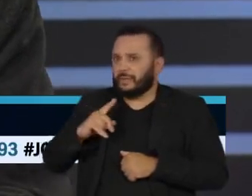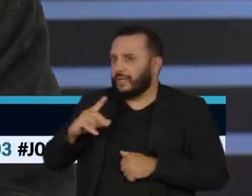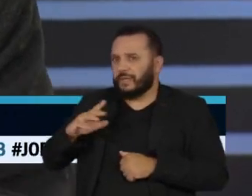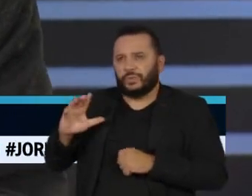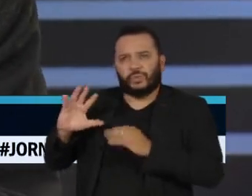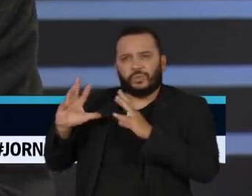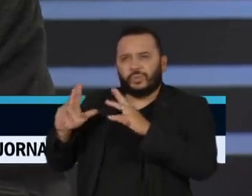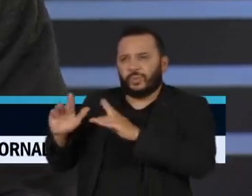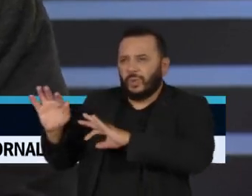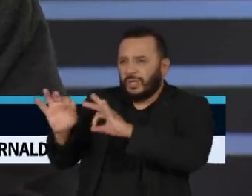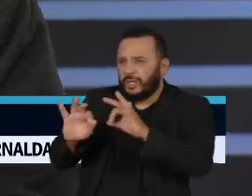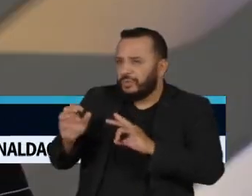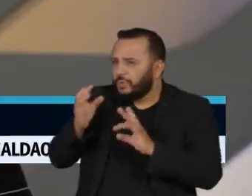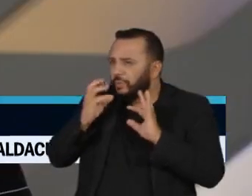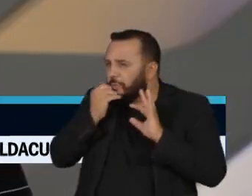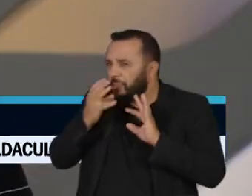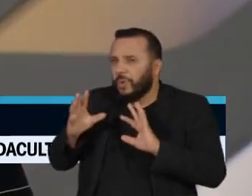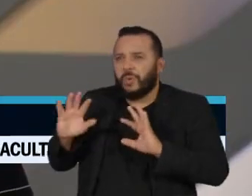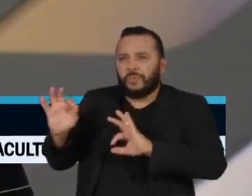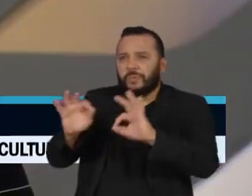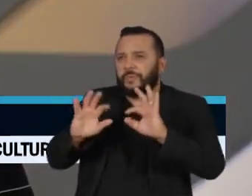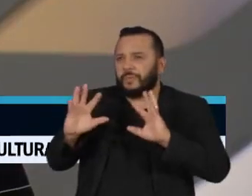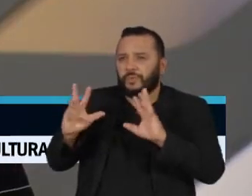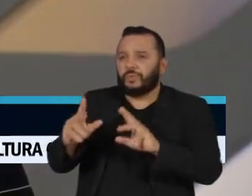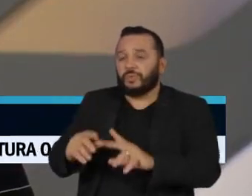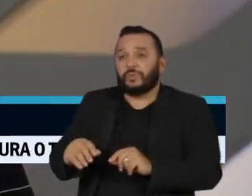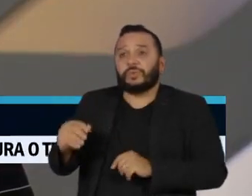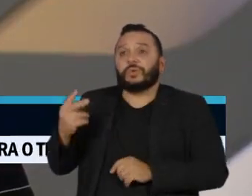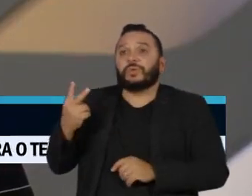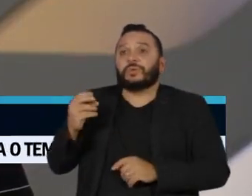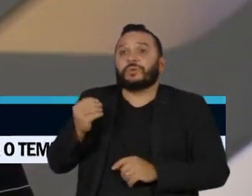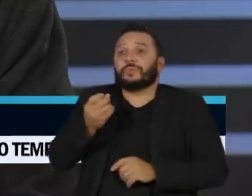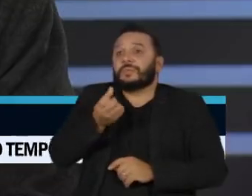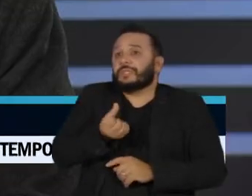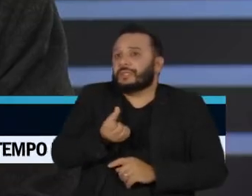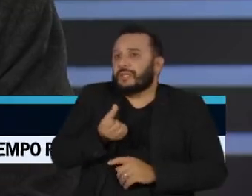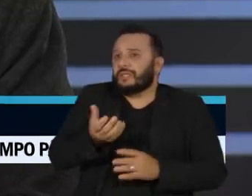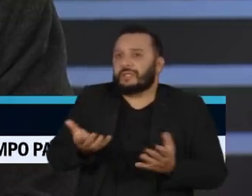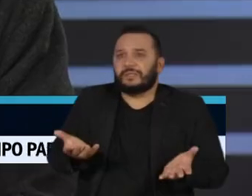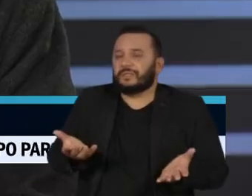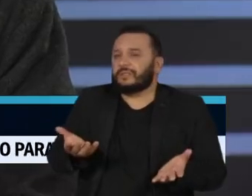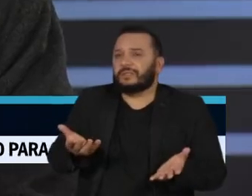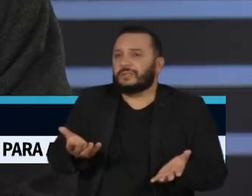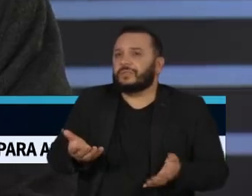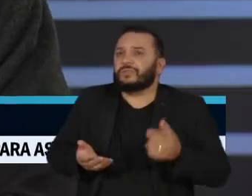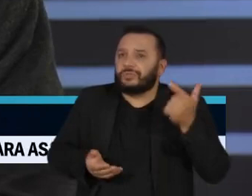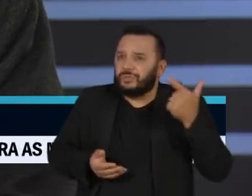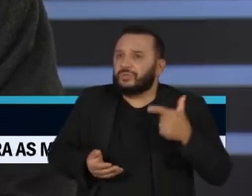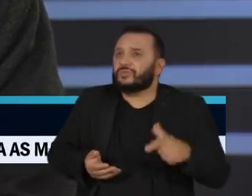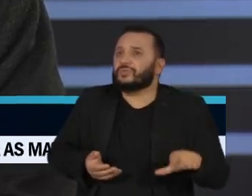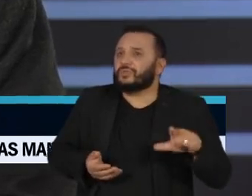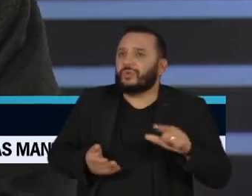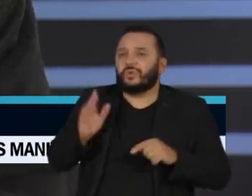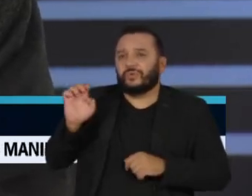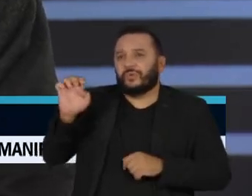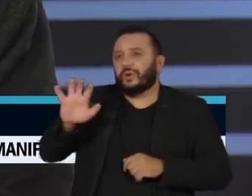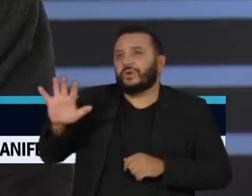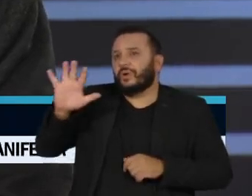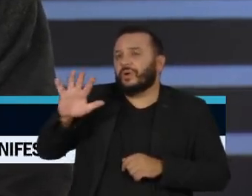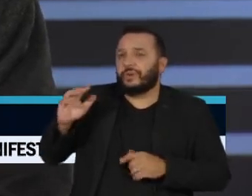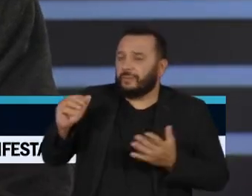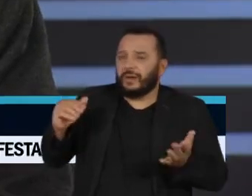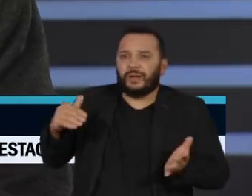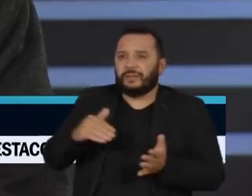infraestrutura está tudo preparado foi em 2006 não temos nenhuma perspectiva que volte para lá